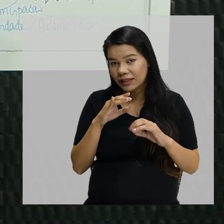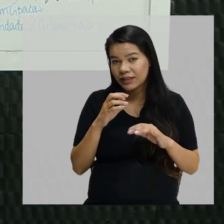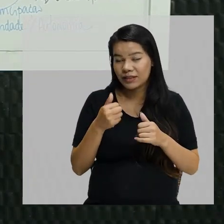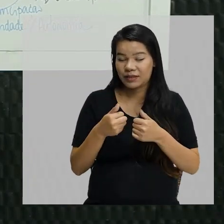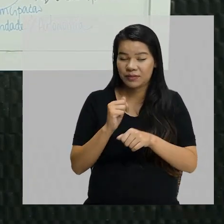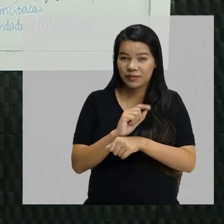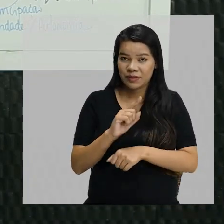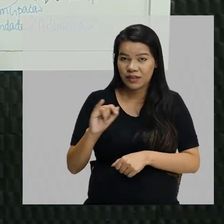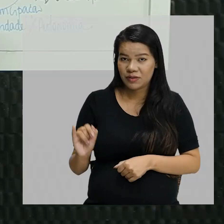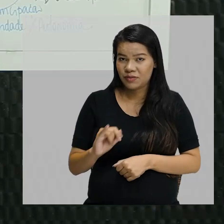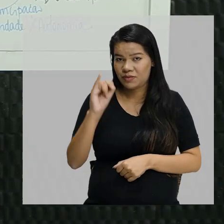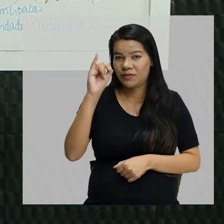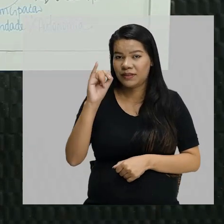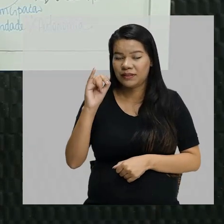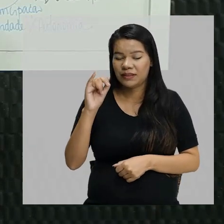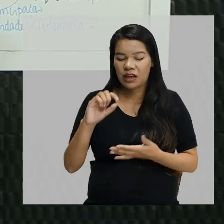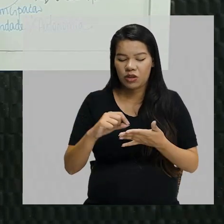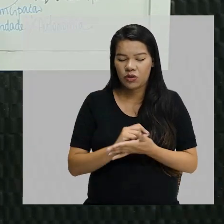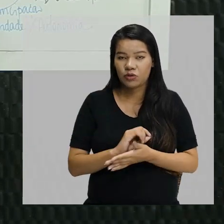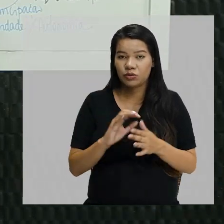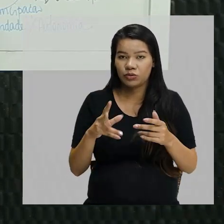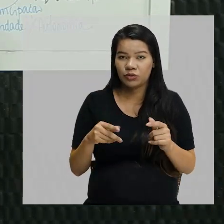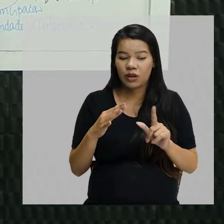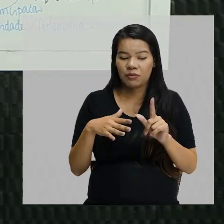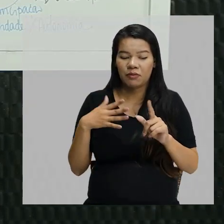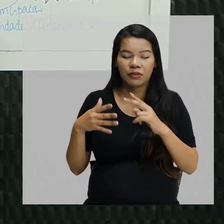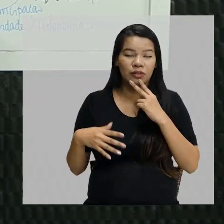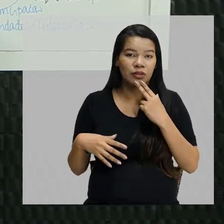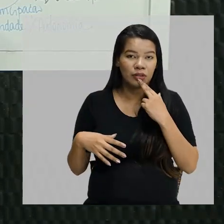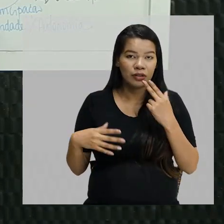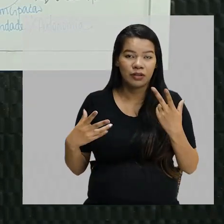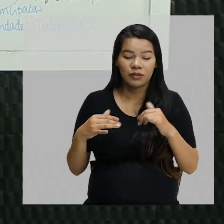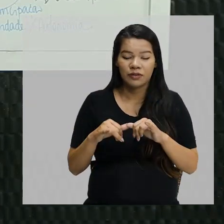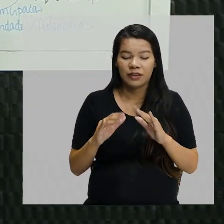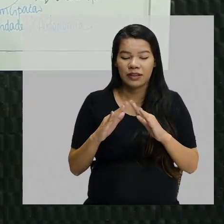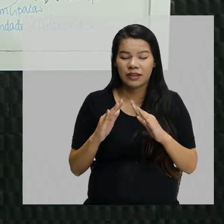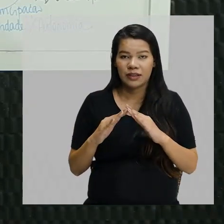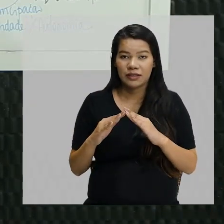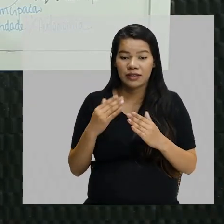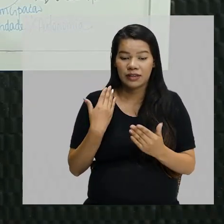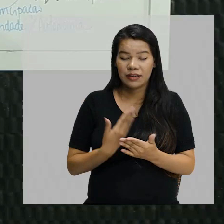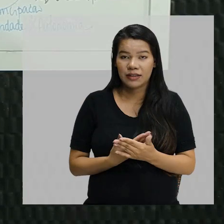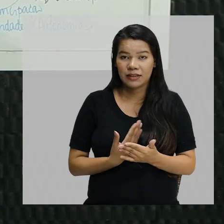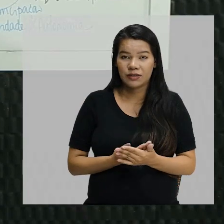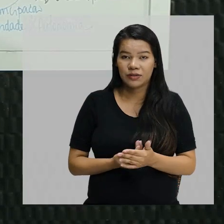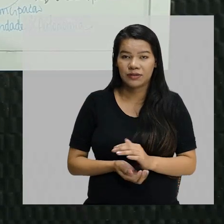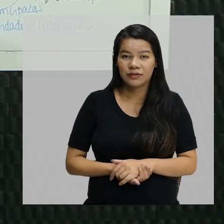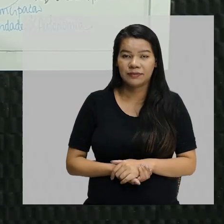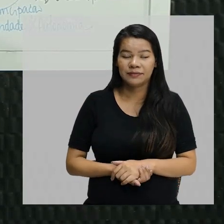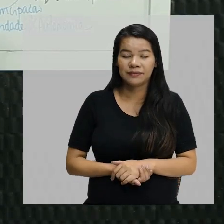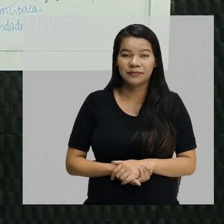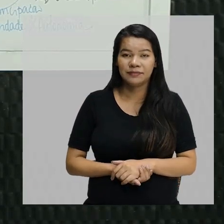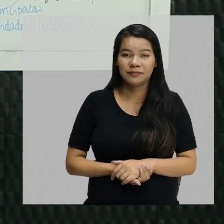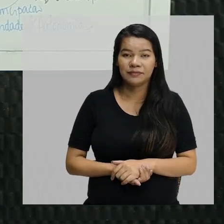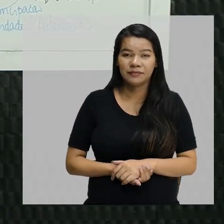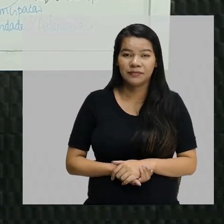direitinho tiver alguma dúvida manda para gente valoriza a nossa plataforma tá Fique em casa fique estudando fica em casa não